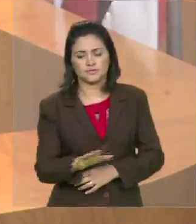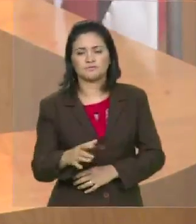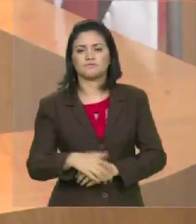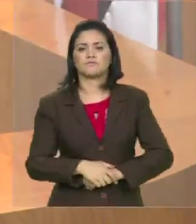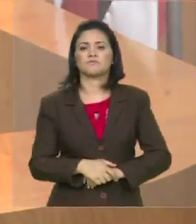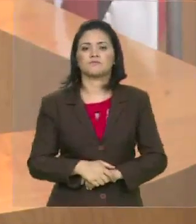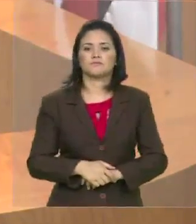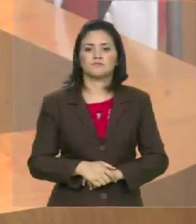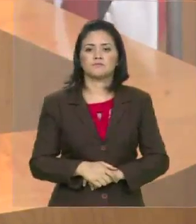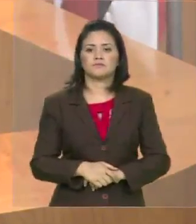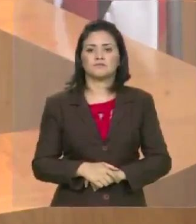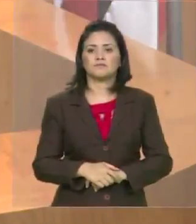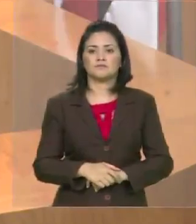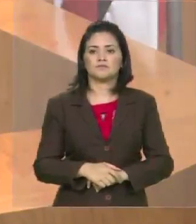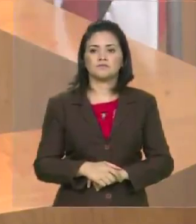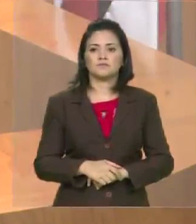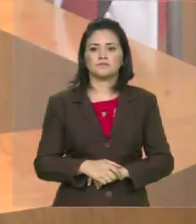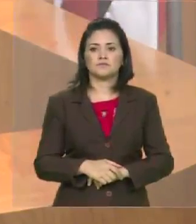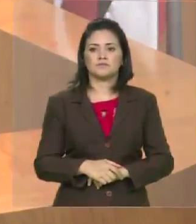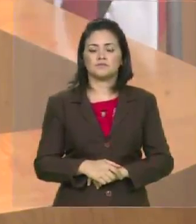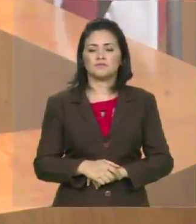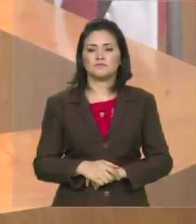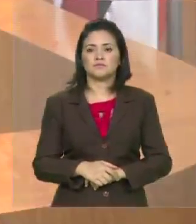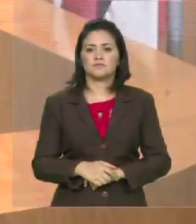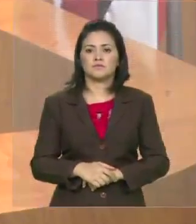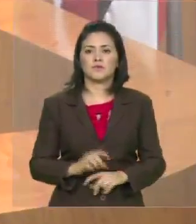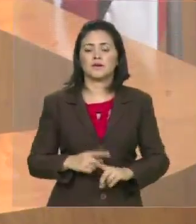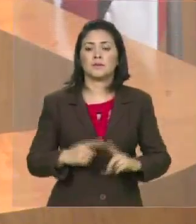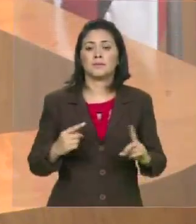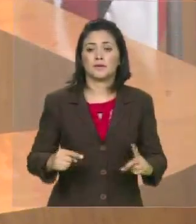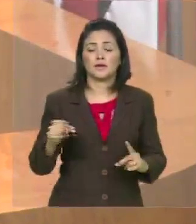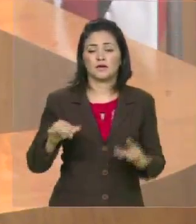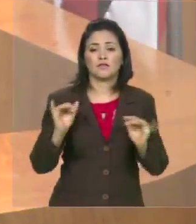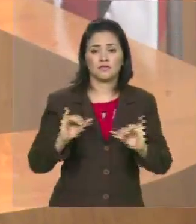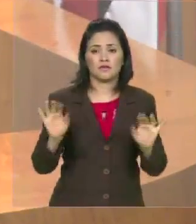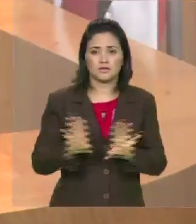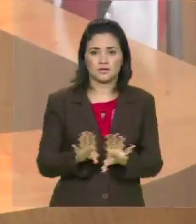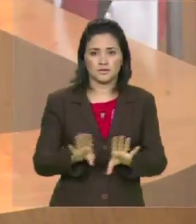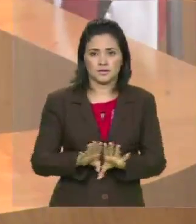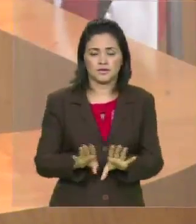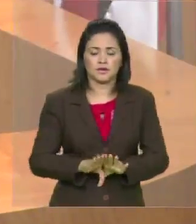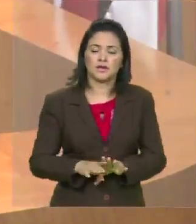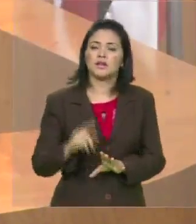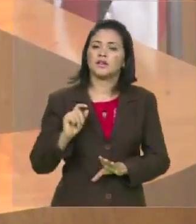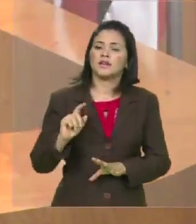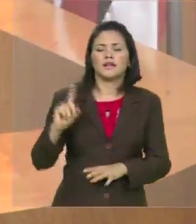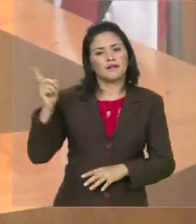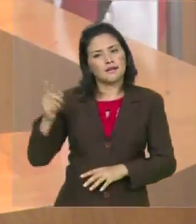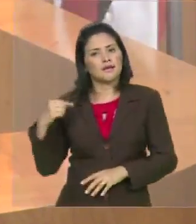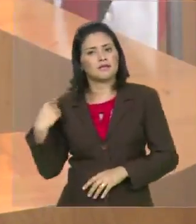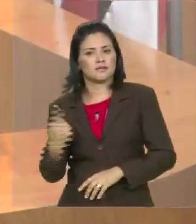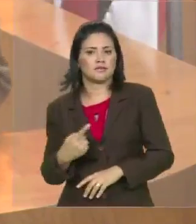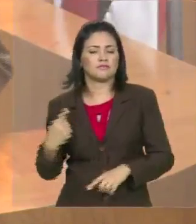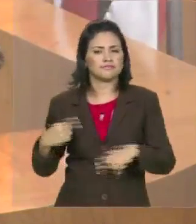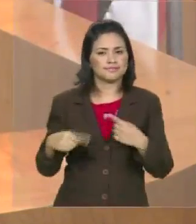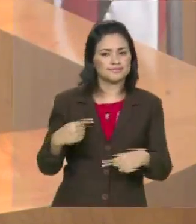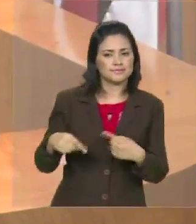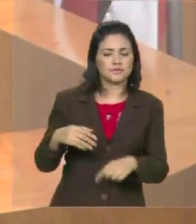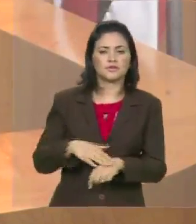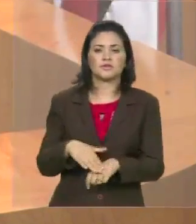referência também, falando sobre a questão da Zona Franca, e lá nós discutimos, e a superintendente do